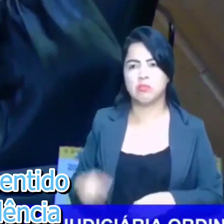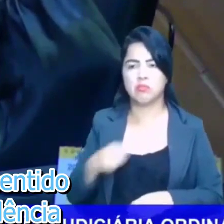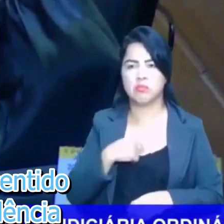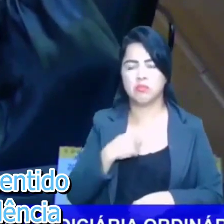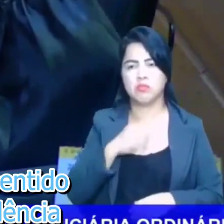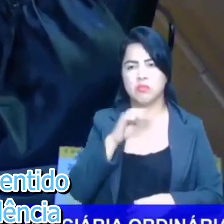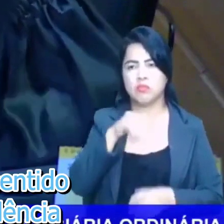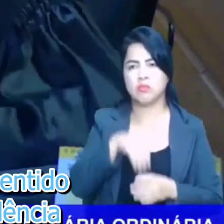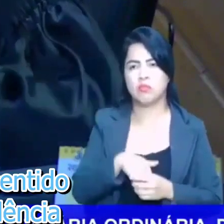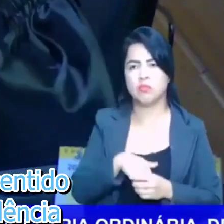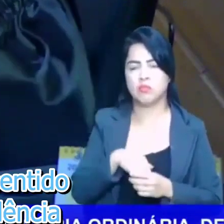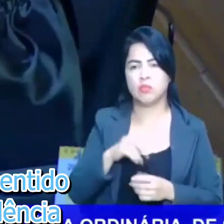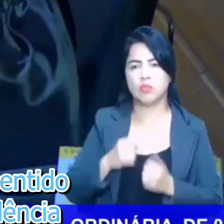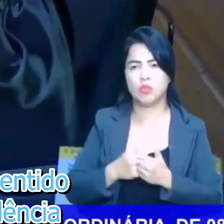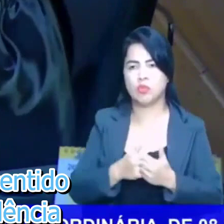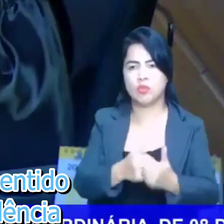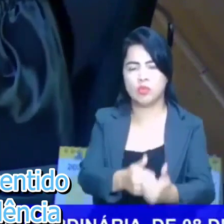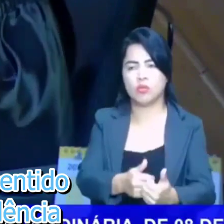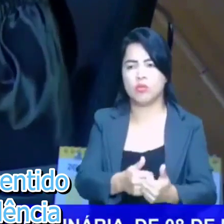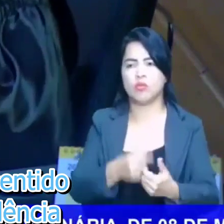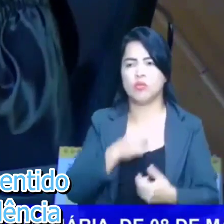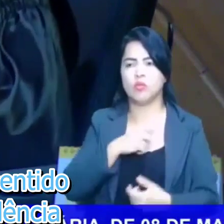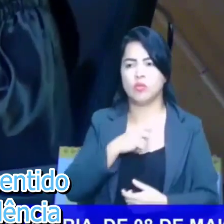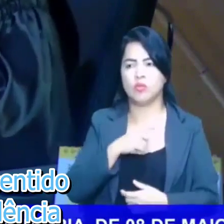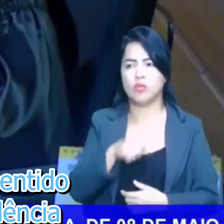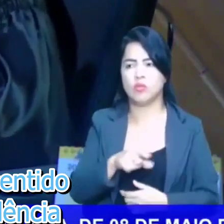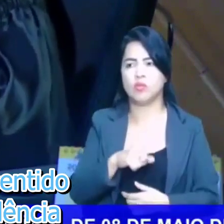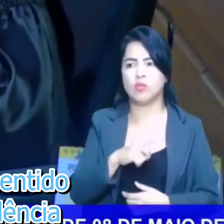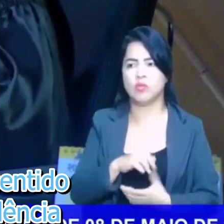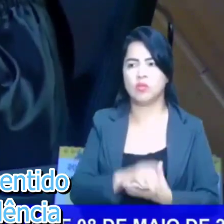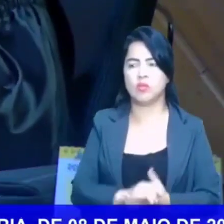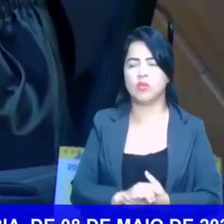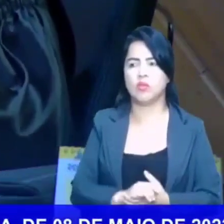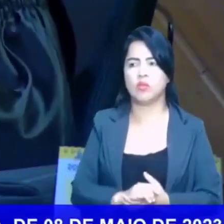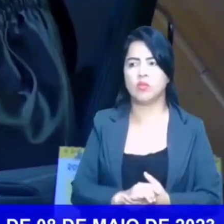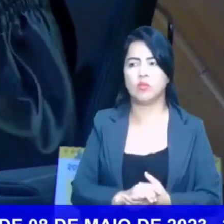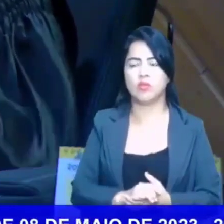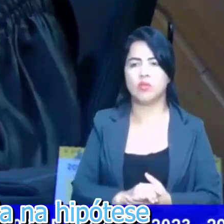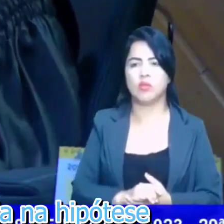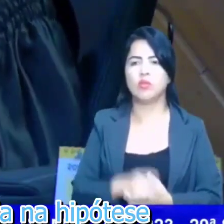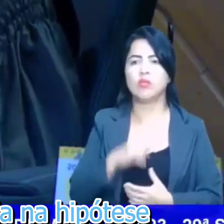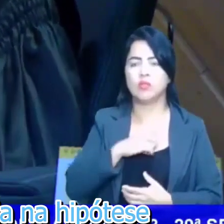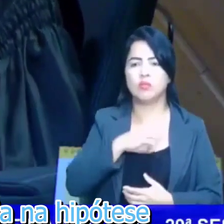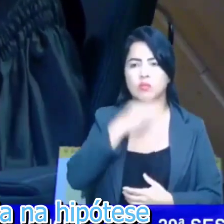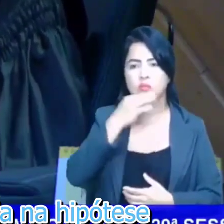estou votando no sentido de acompanhar integralmente o voto de Vossa Excelência, no